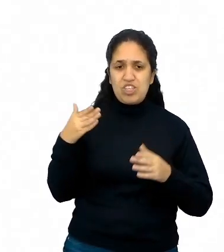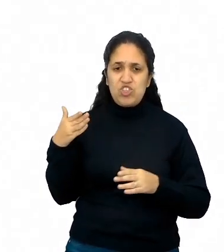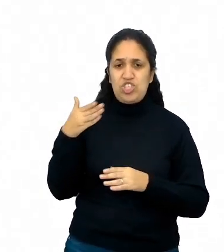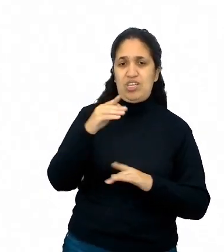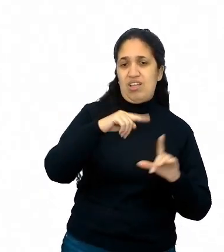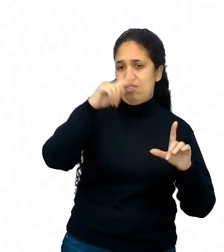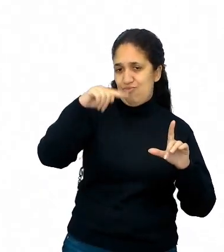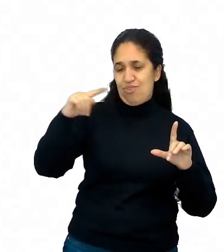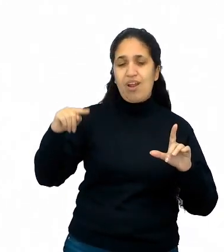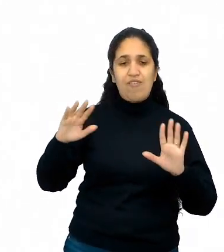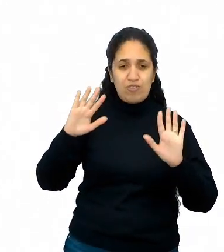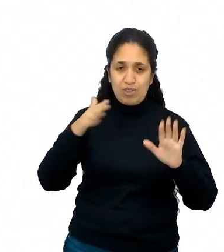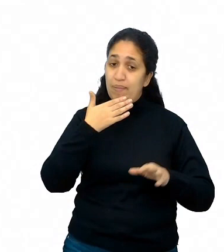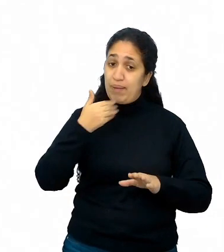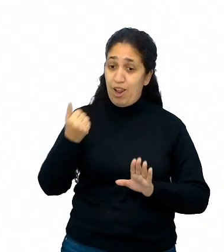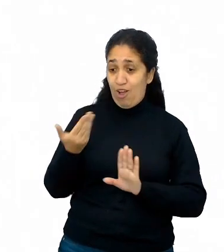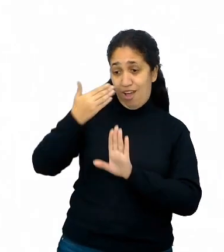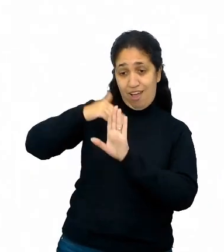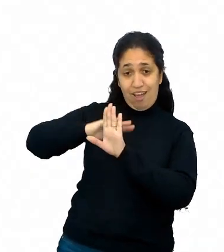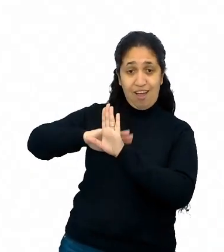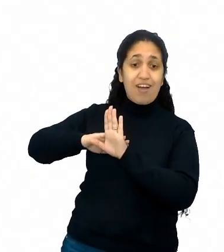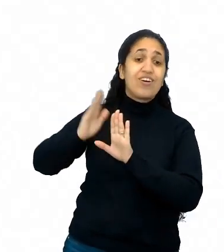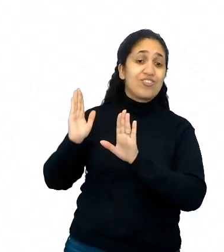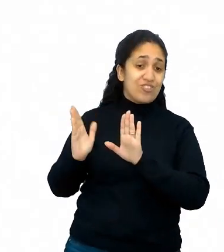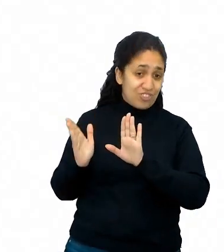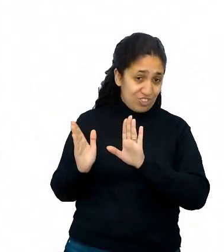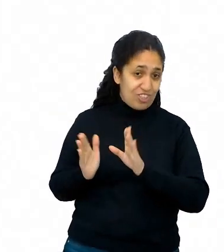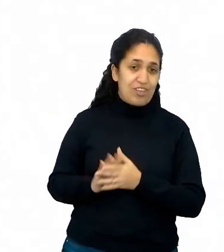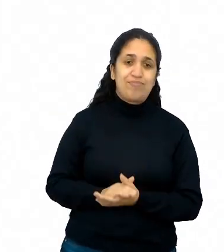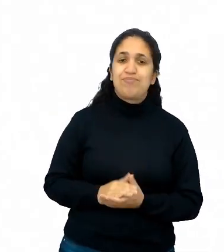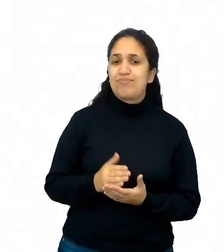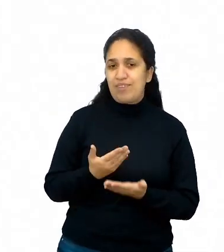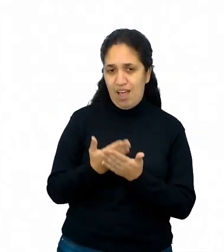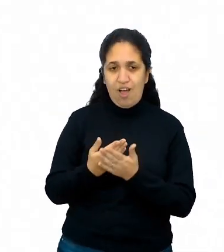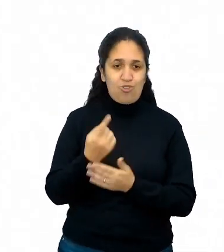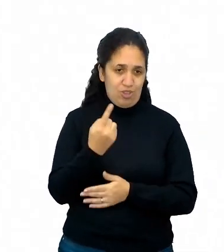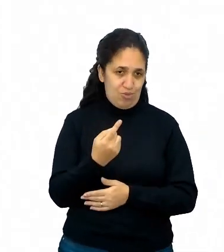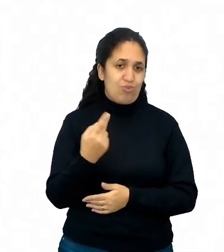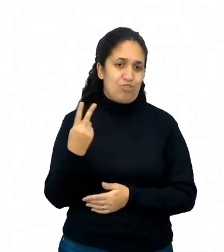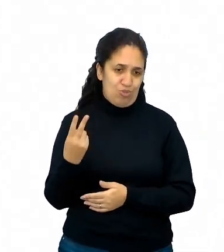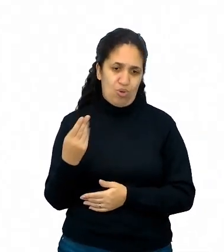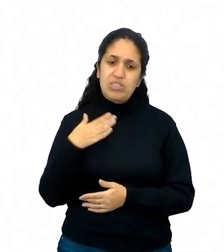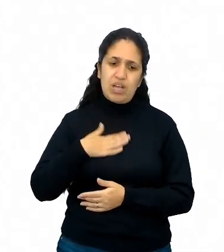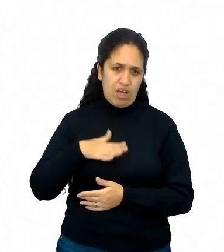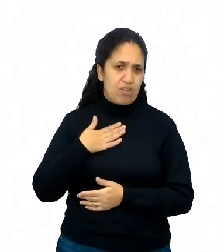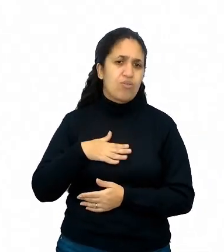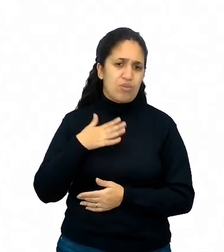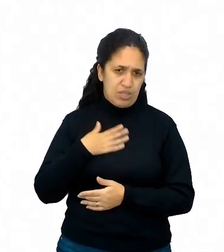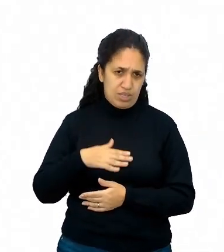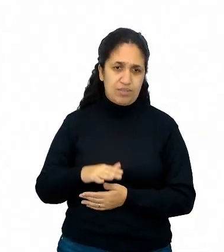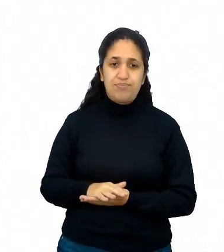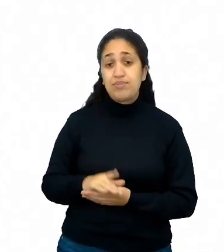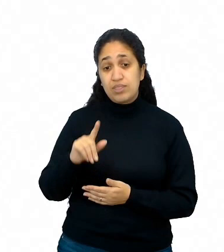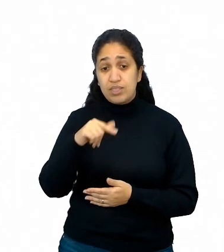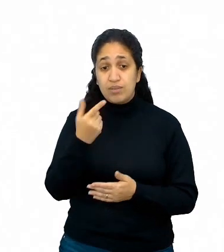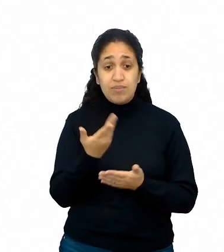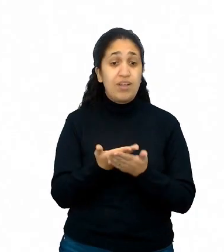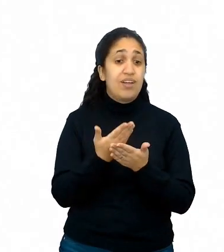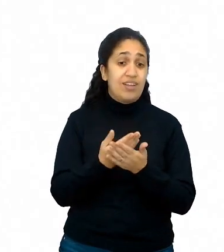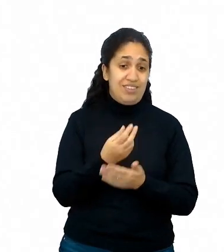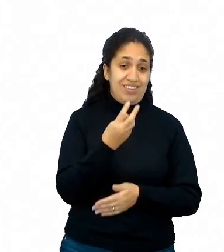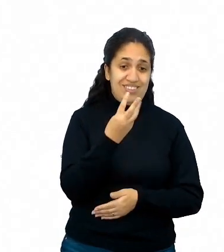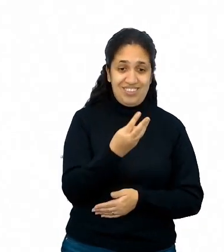grau, tá? Então, essa aula 1 e 2, tranquila, normal. Aula 3 e 4,